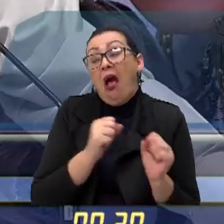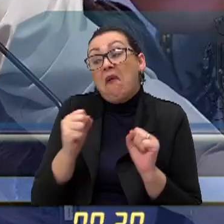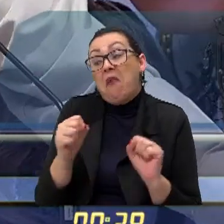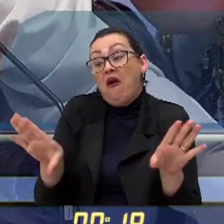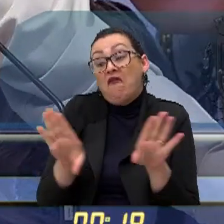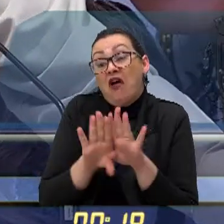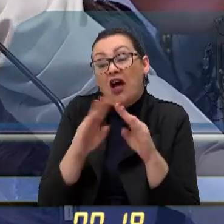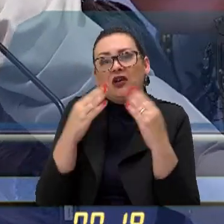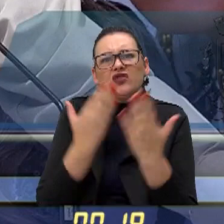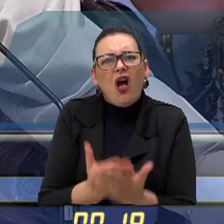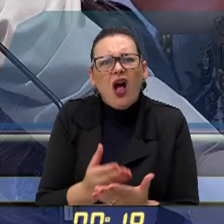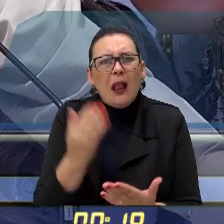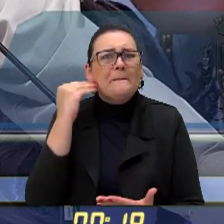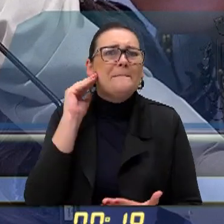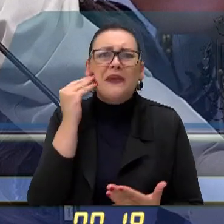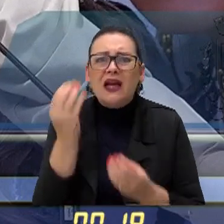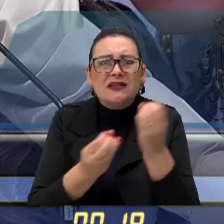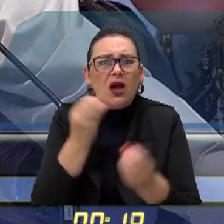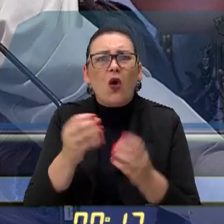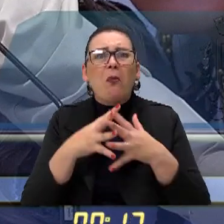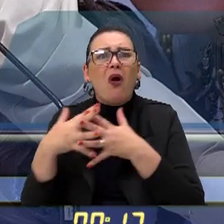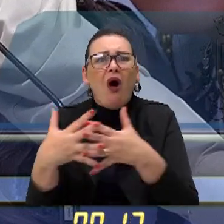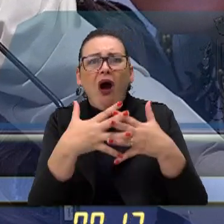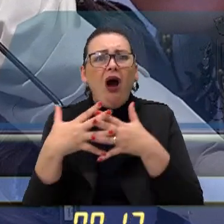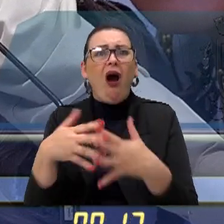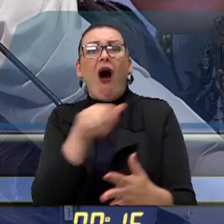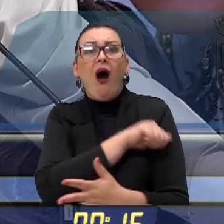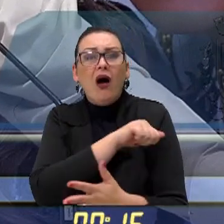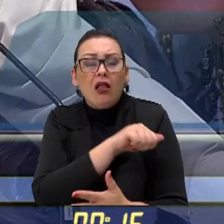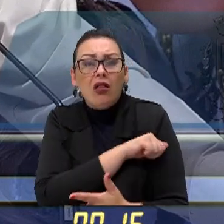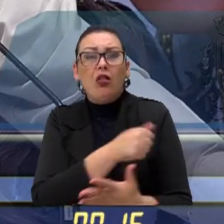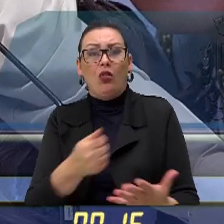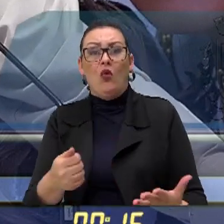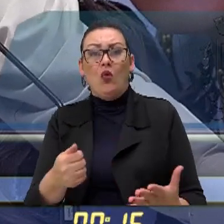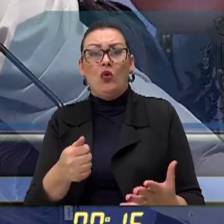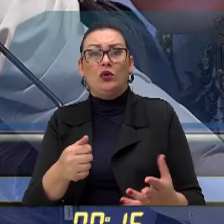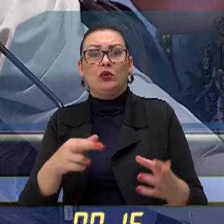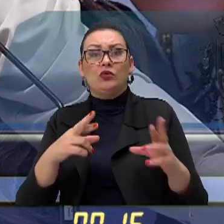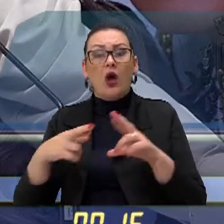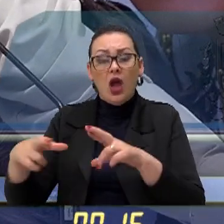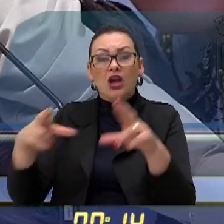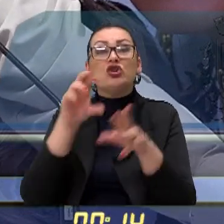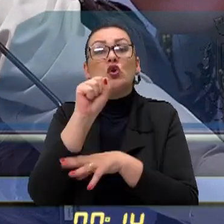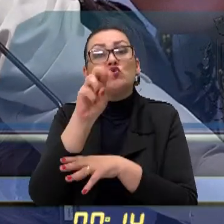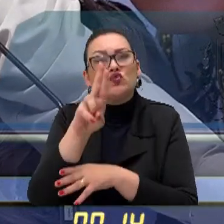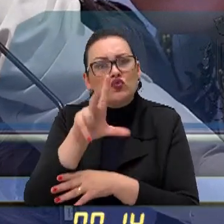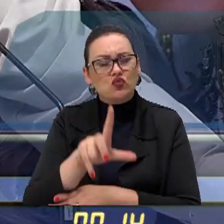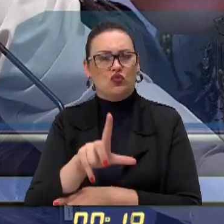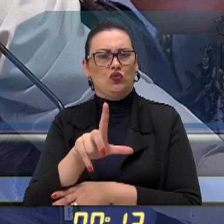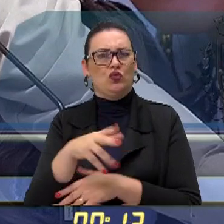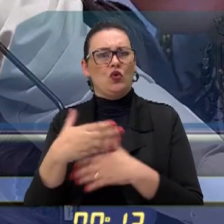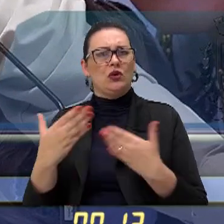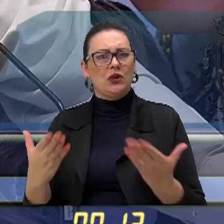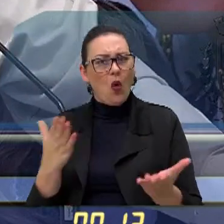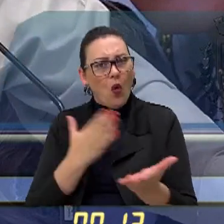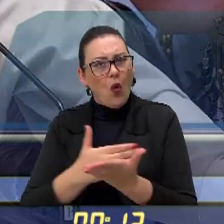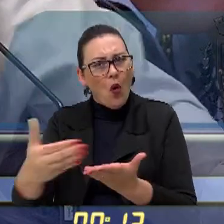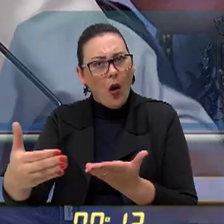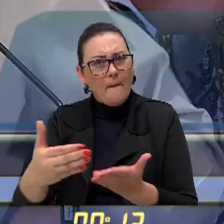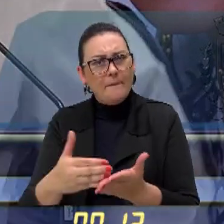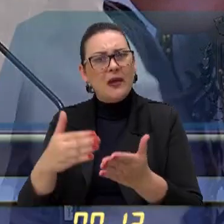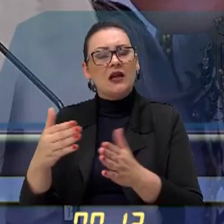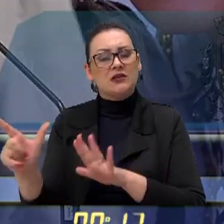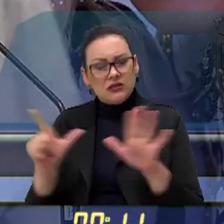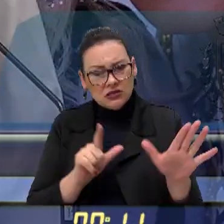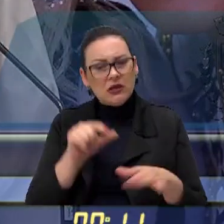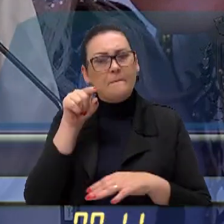escola. Imagina o transtorno que traria isso para os alunos da região sul lá de Esmeralda. E nós ingressaremos com um requerimento